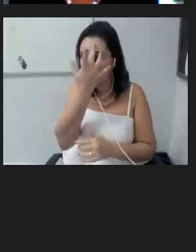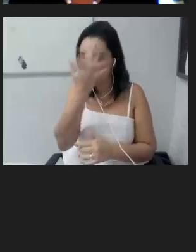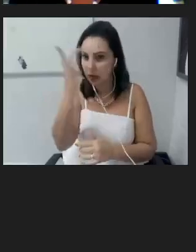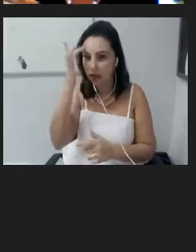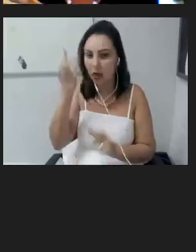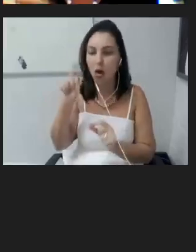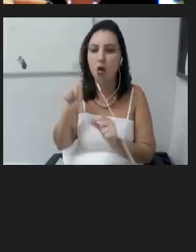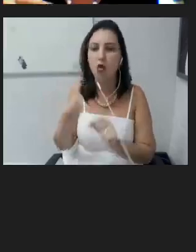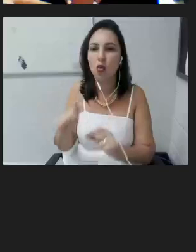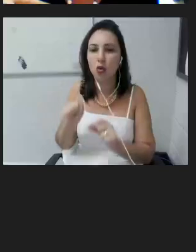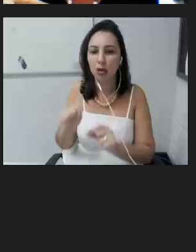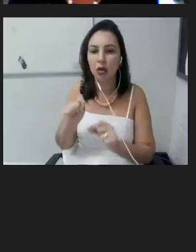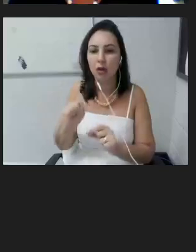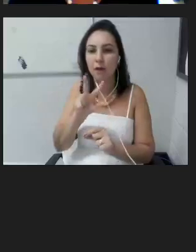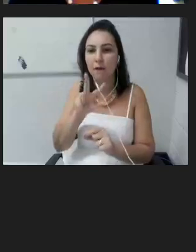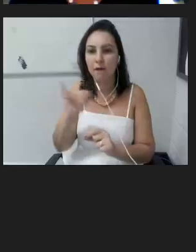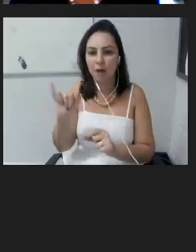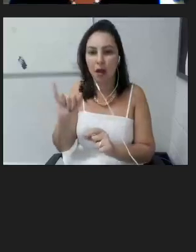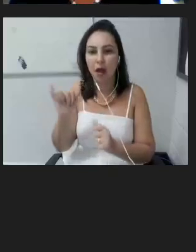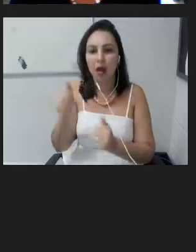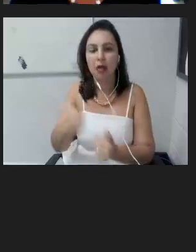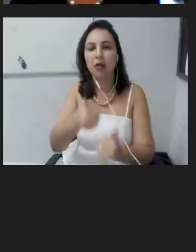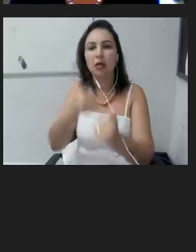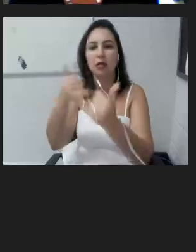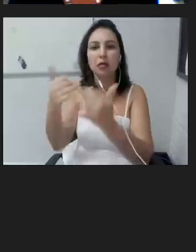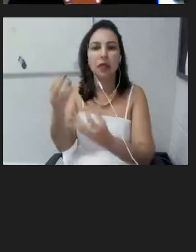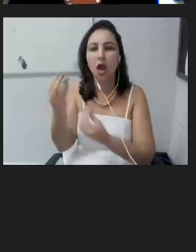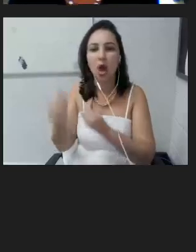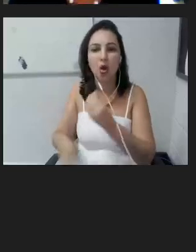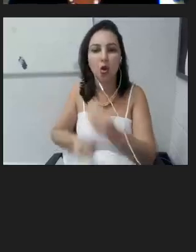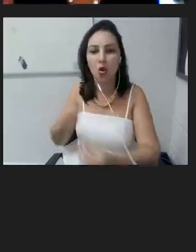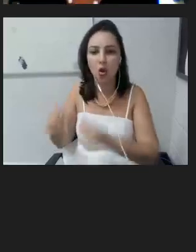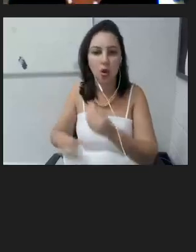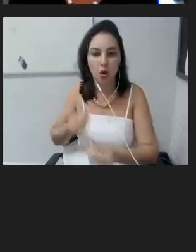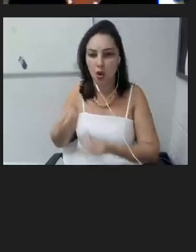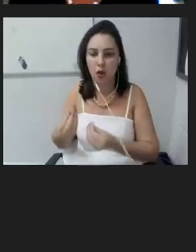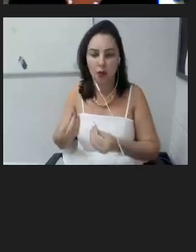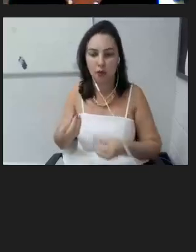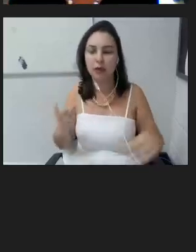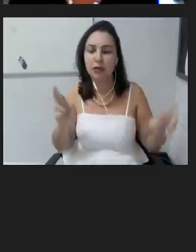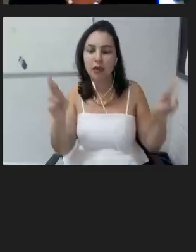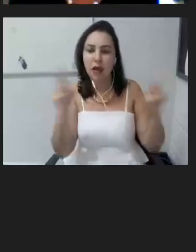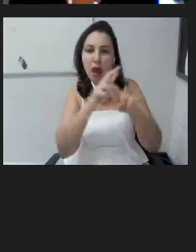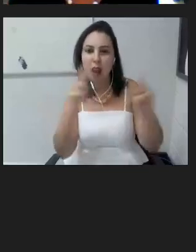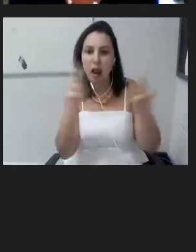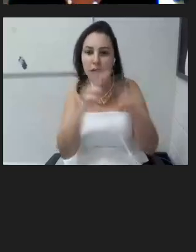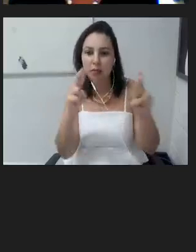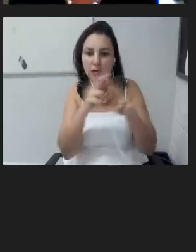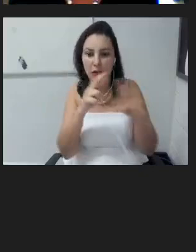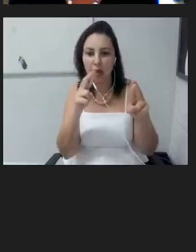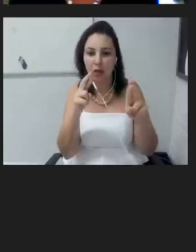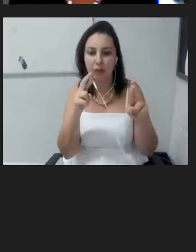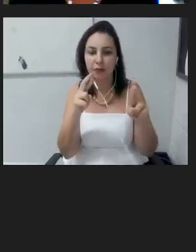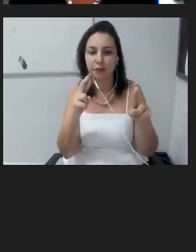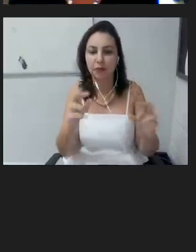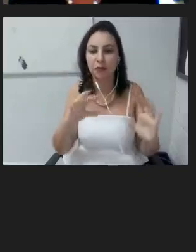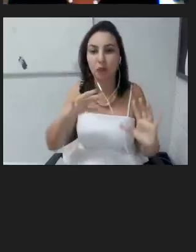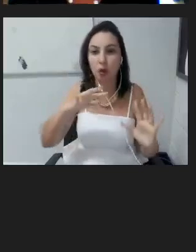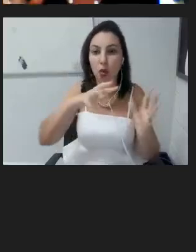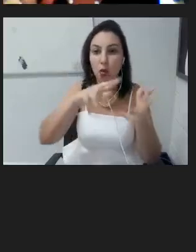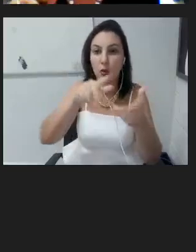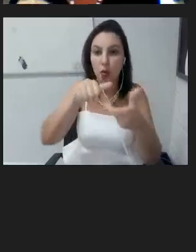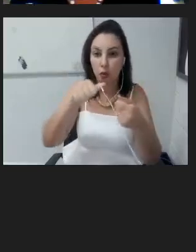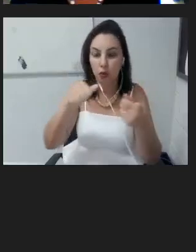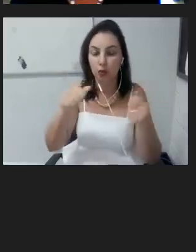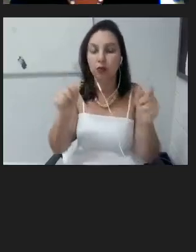vai contar como que é a nossa forma de relação com esse outro e esse mundo, e